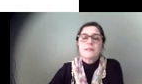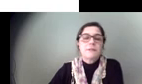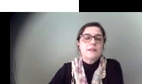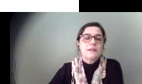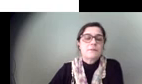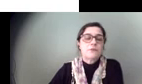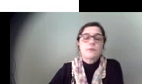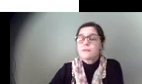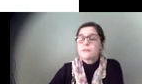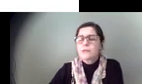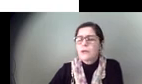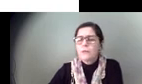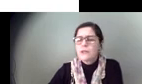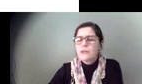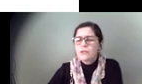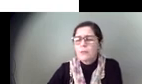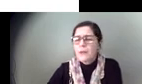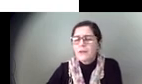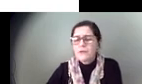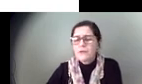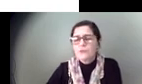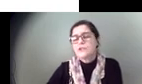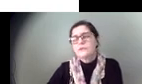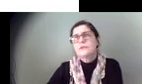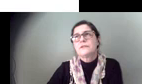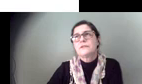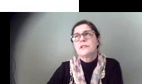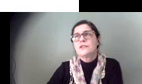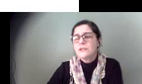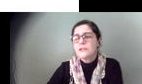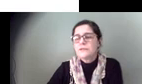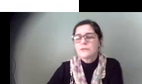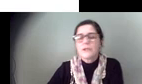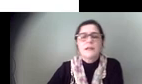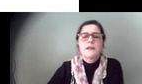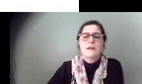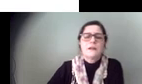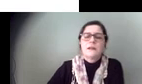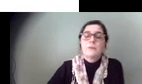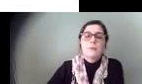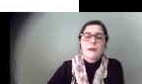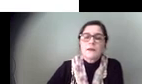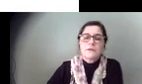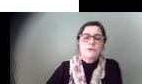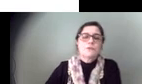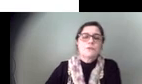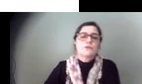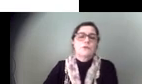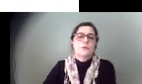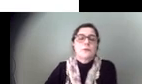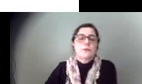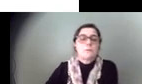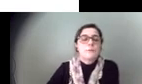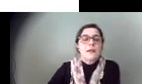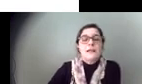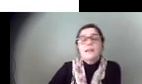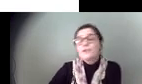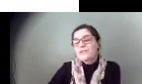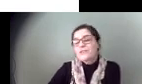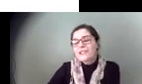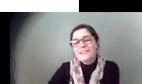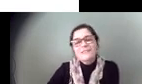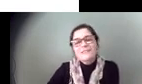sobre pandemia no Brasil, que é um artigo maravilhoso. O artigo não, na verdade, é um livro, né? É maravilhoso, recomendo.